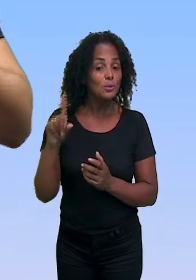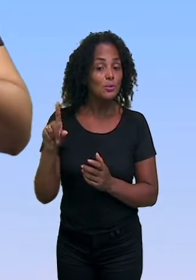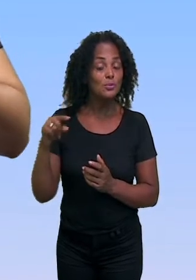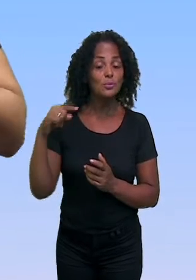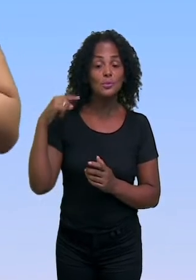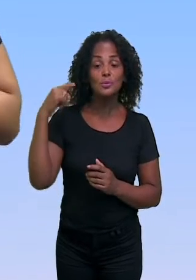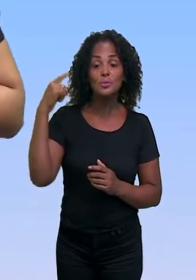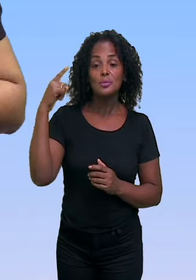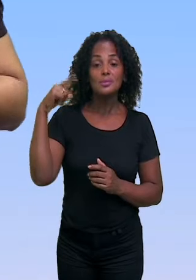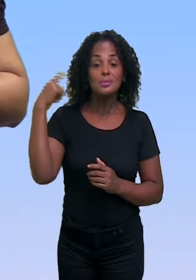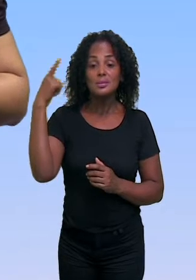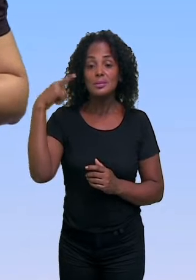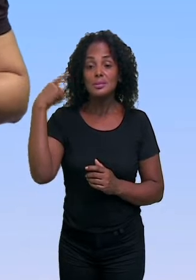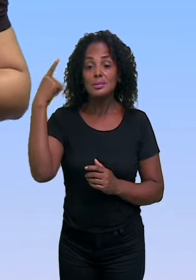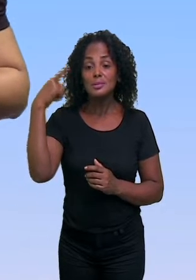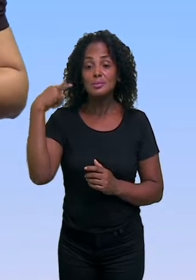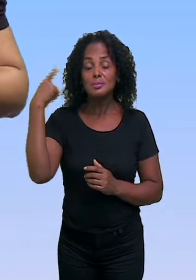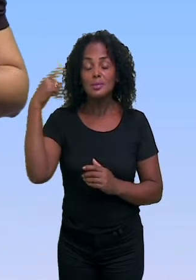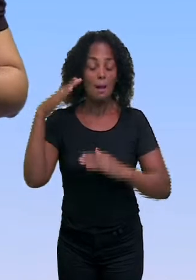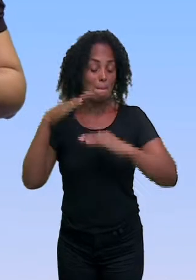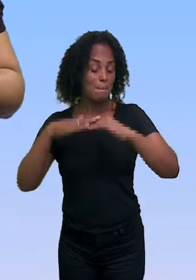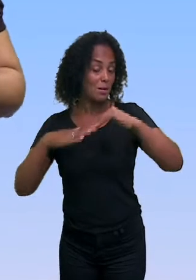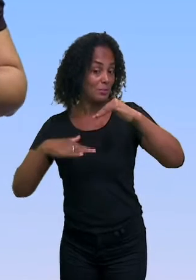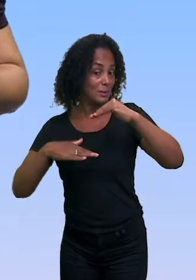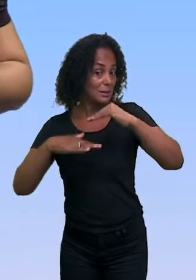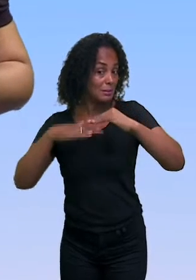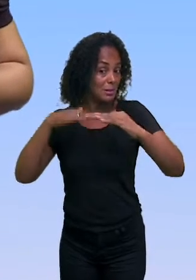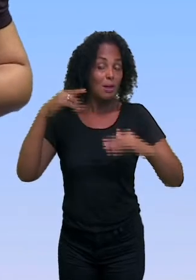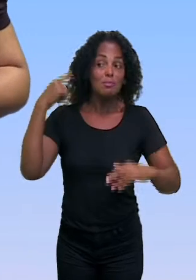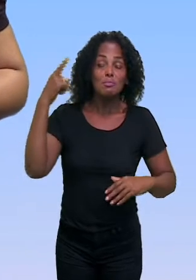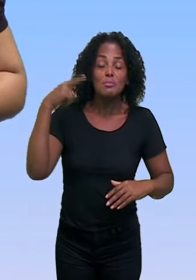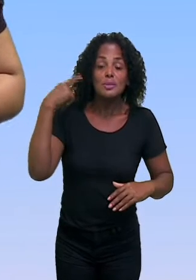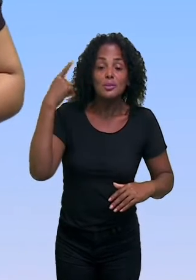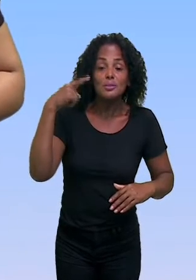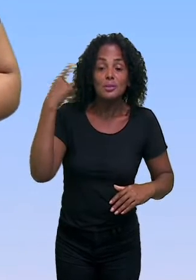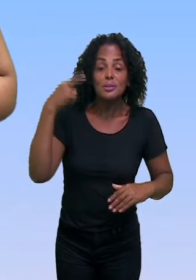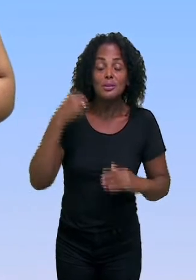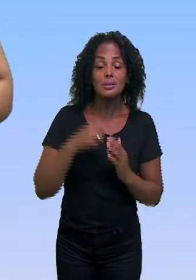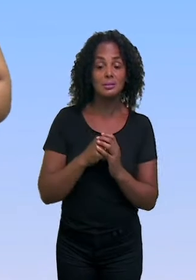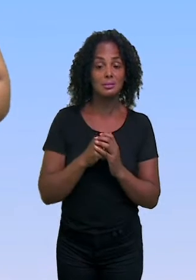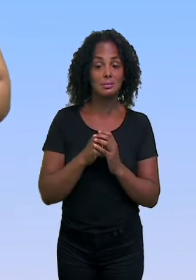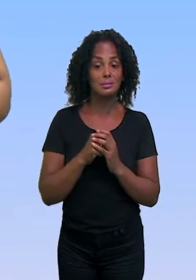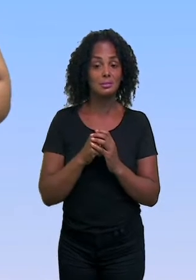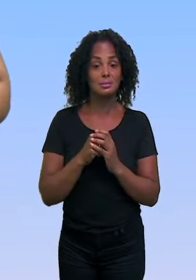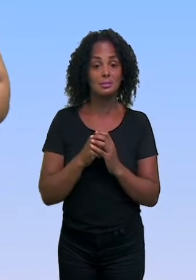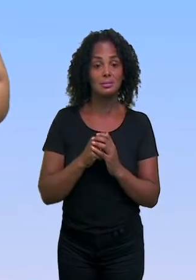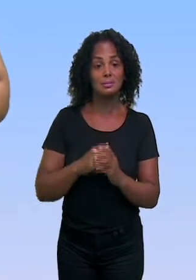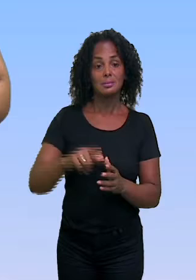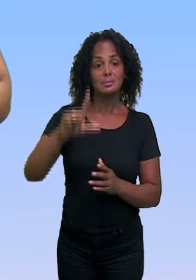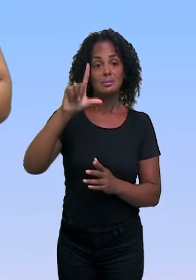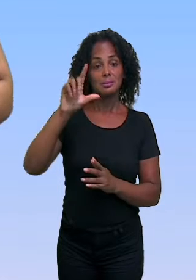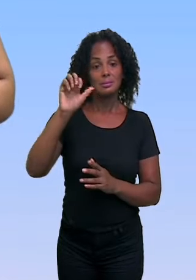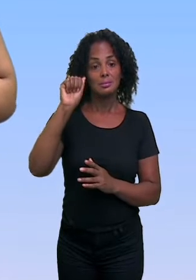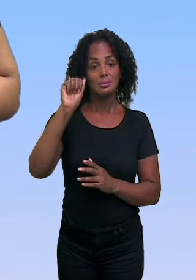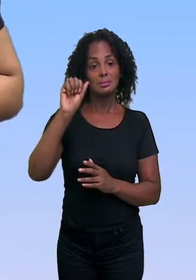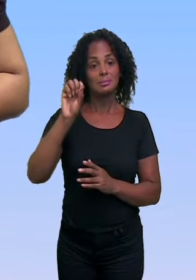love you repeat it After me apita depois de mim lóio